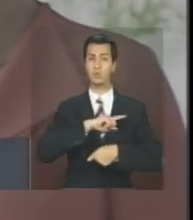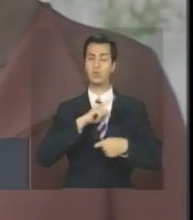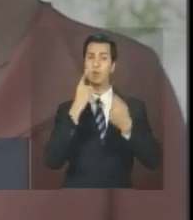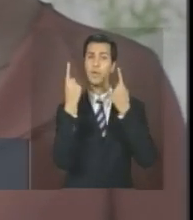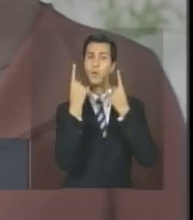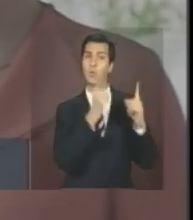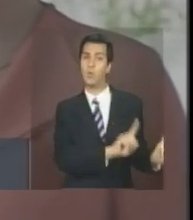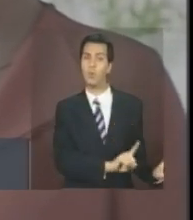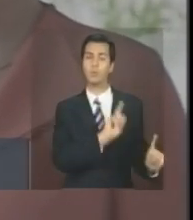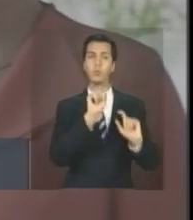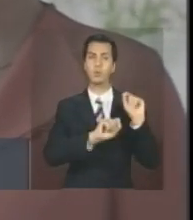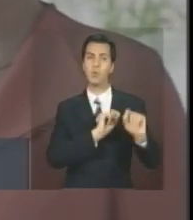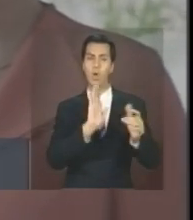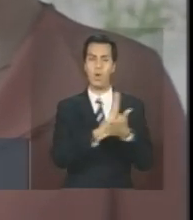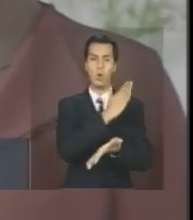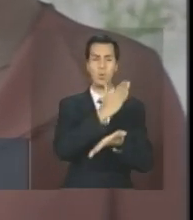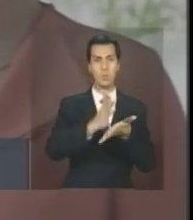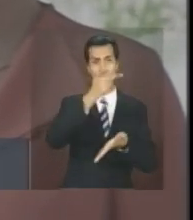de intermédiaires.